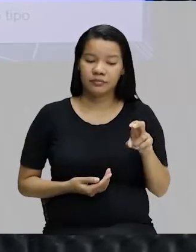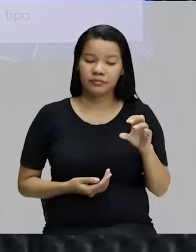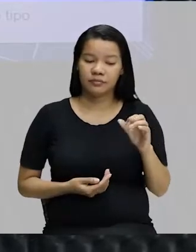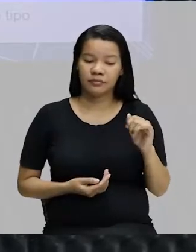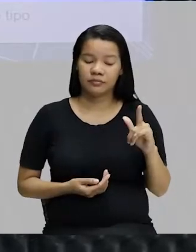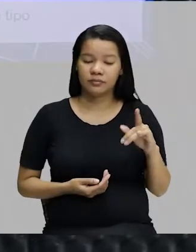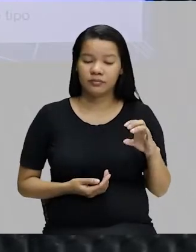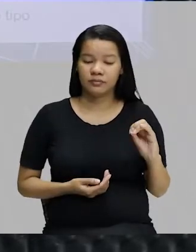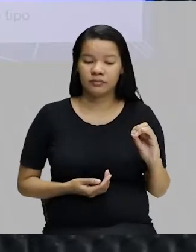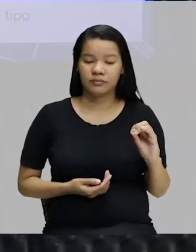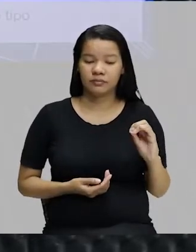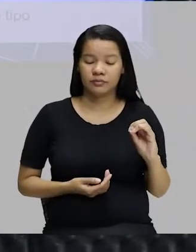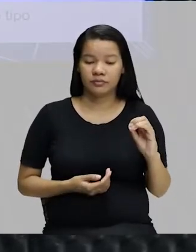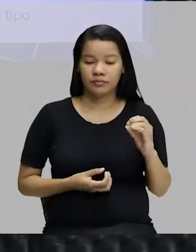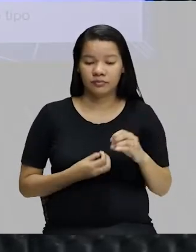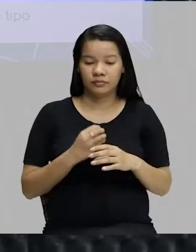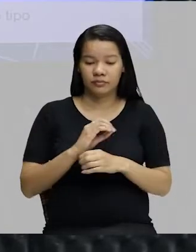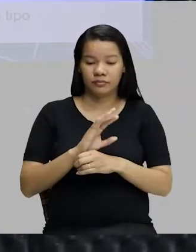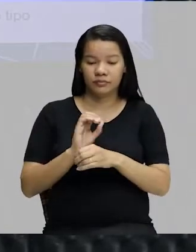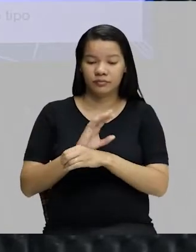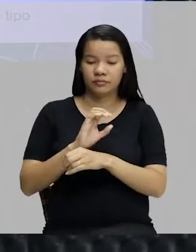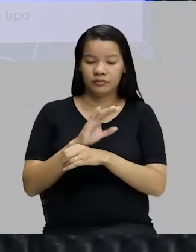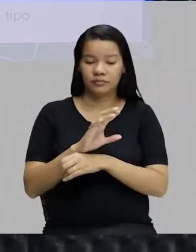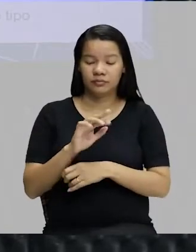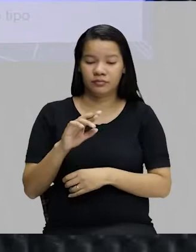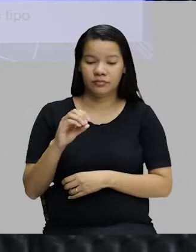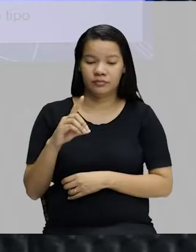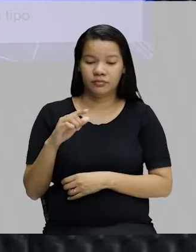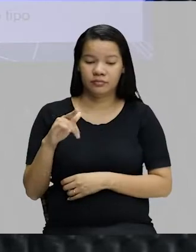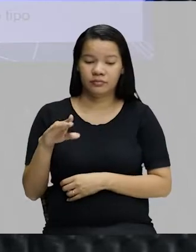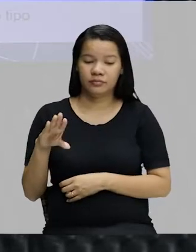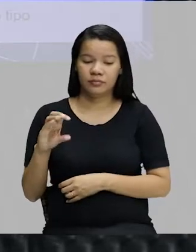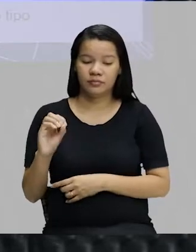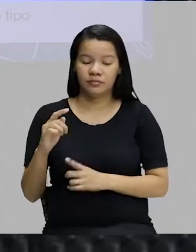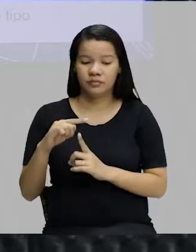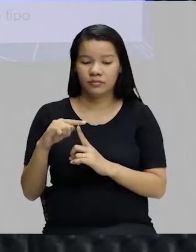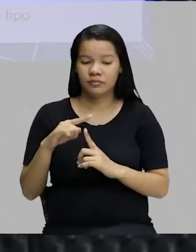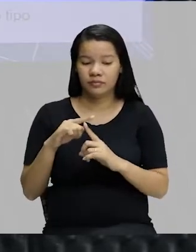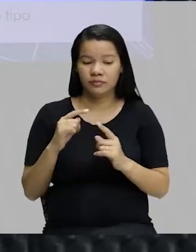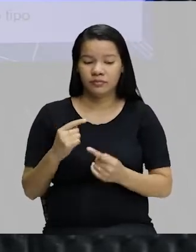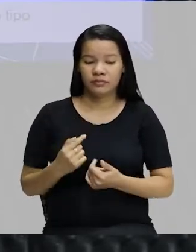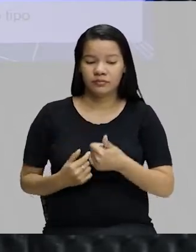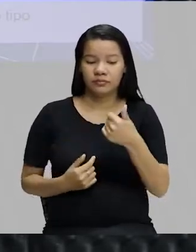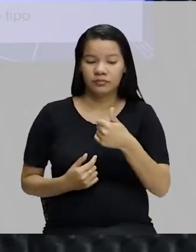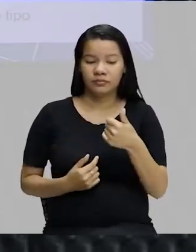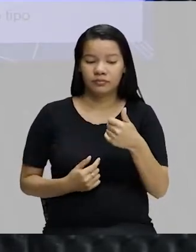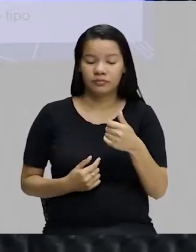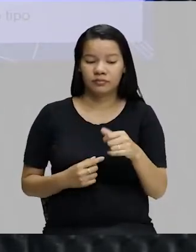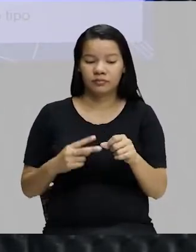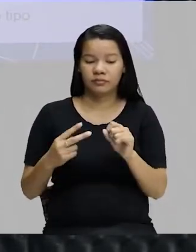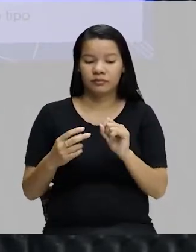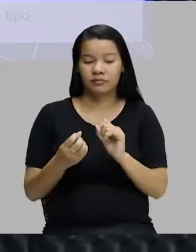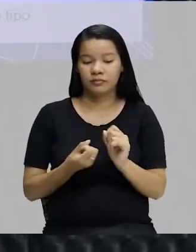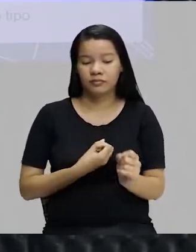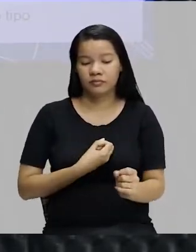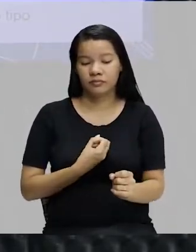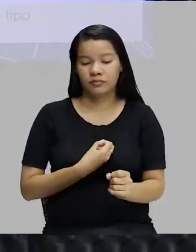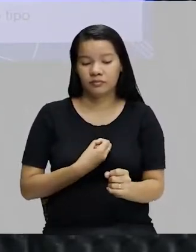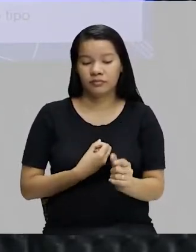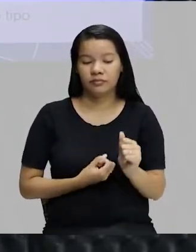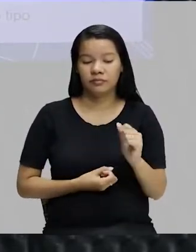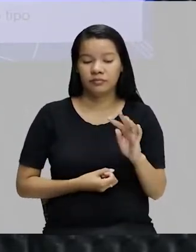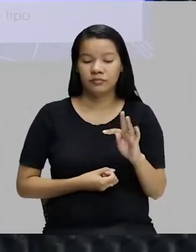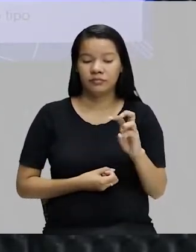uma radiação do tipo 1, o número atômico fica inalterado. A radiação tipo